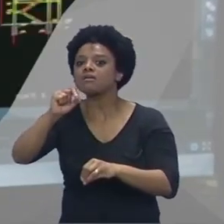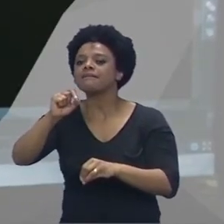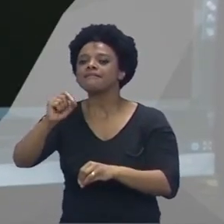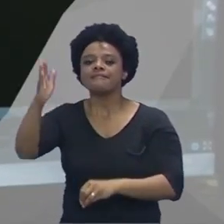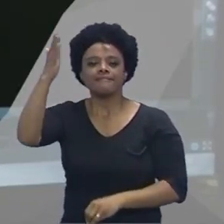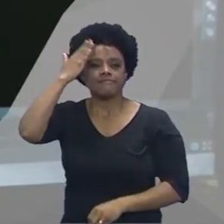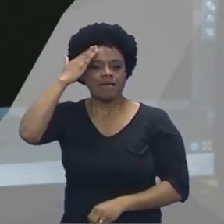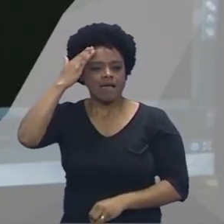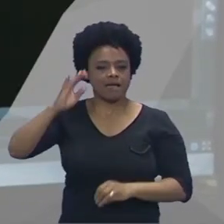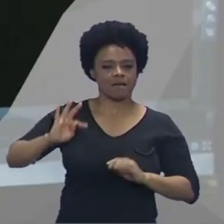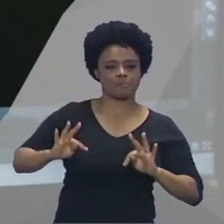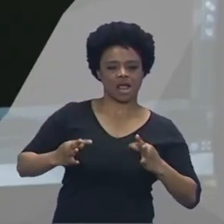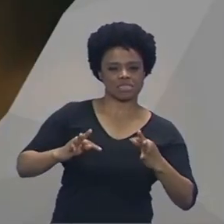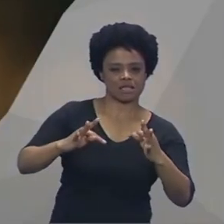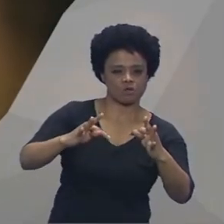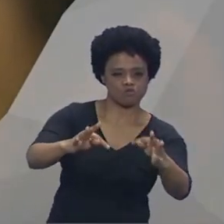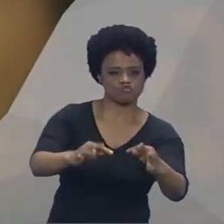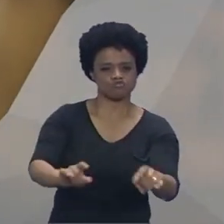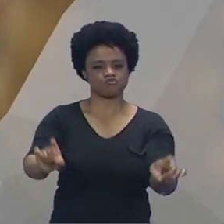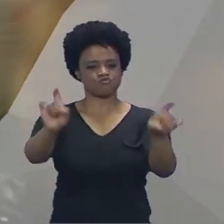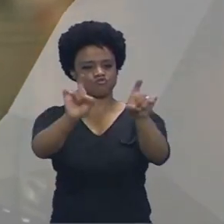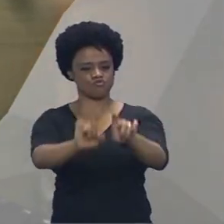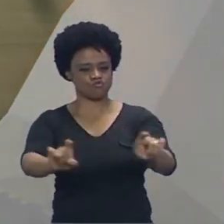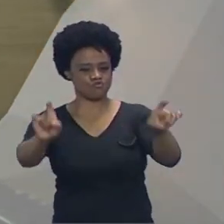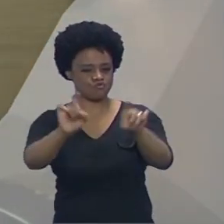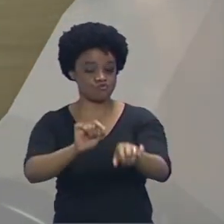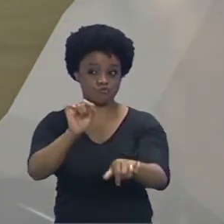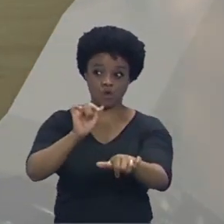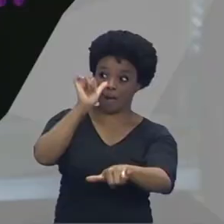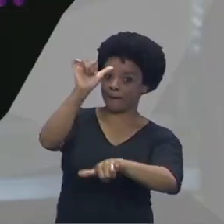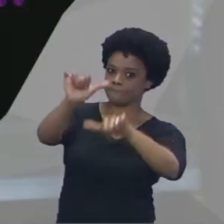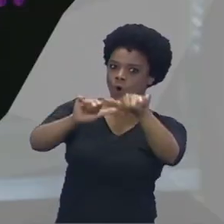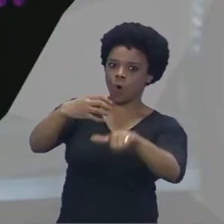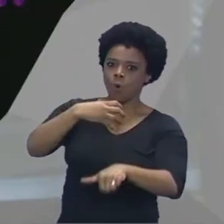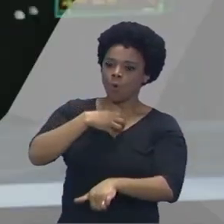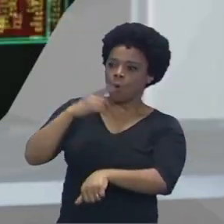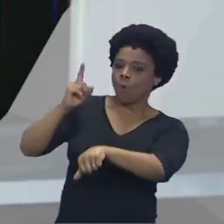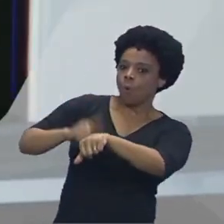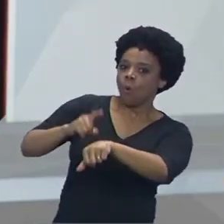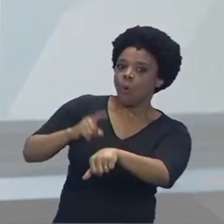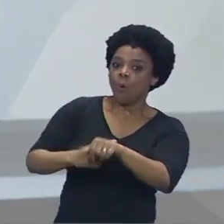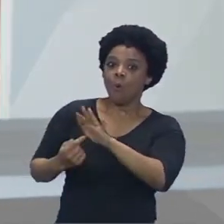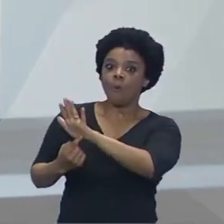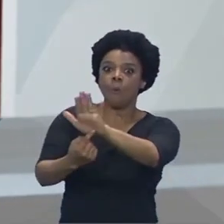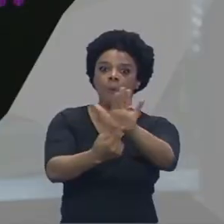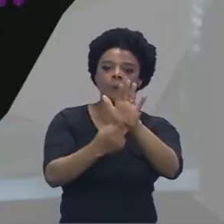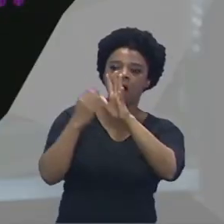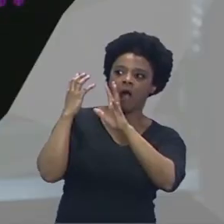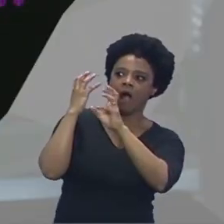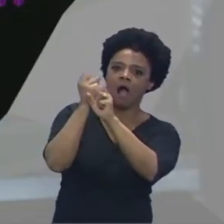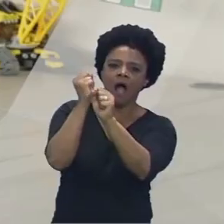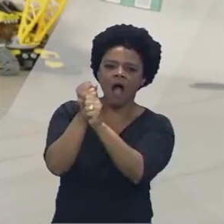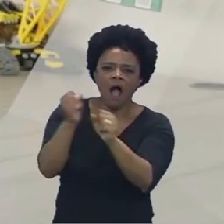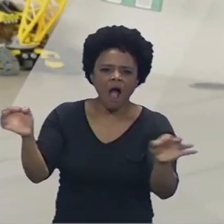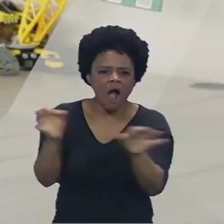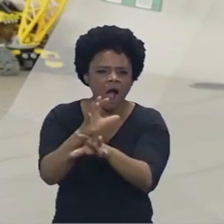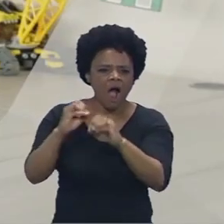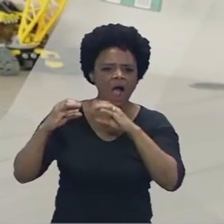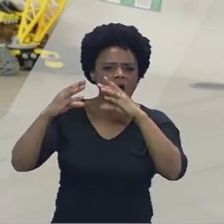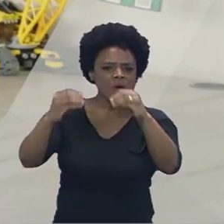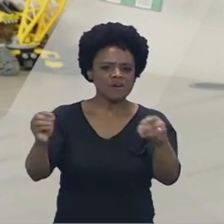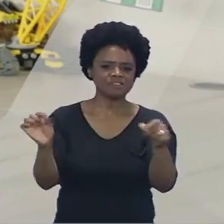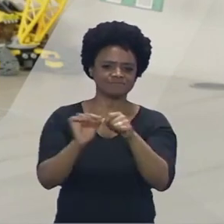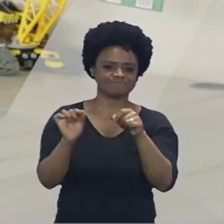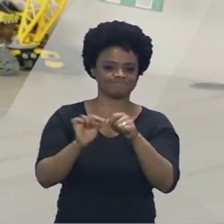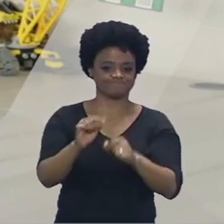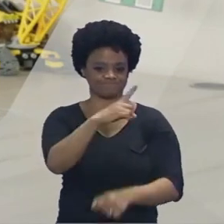de softwares na construção civil mudou a forma e o tempo para projetar, calcular e executar uma obra. A gente